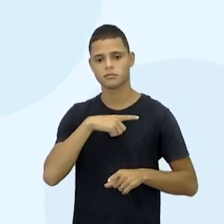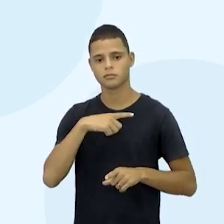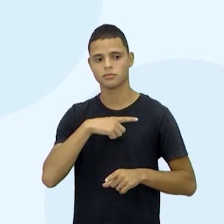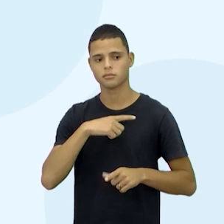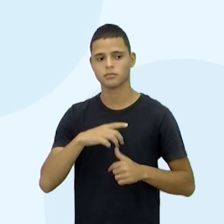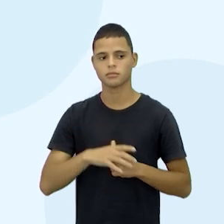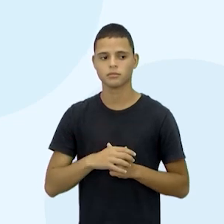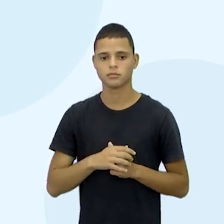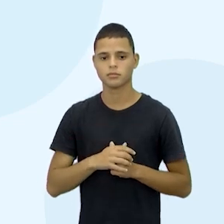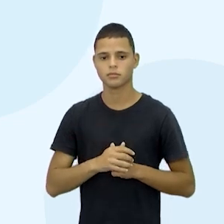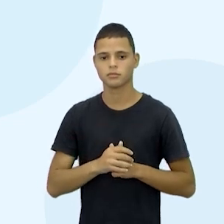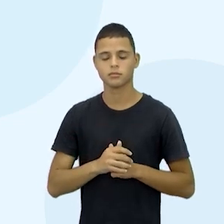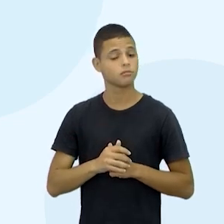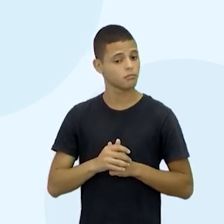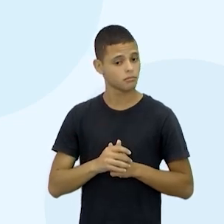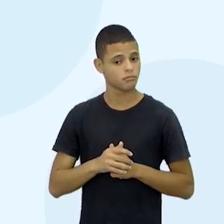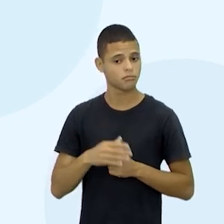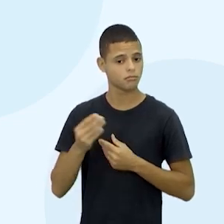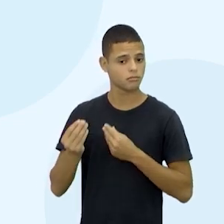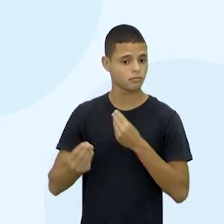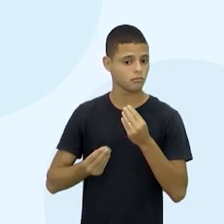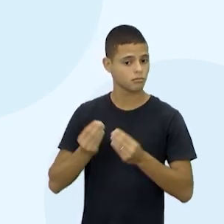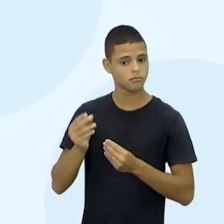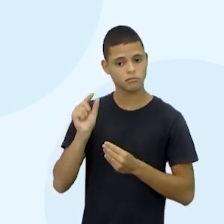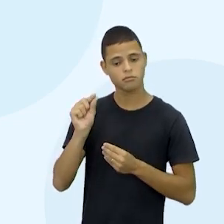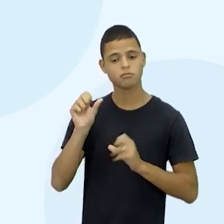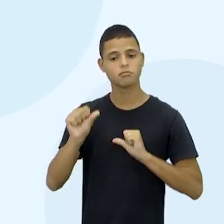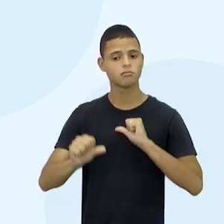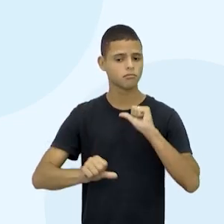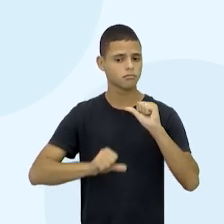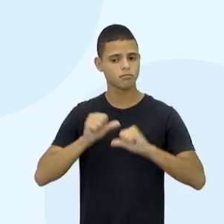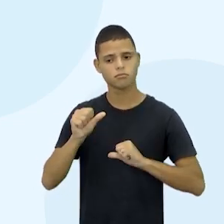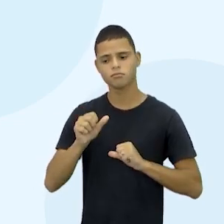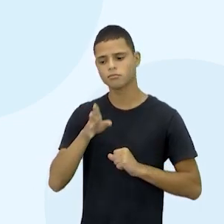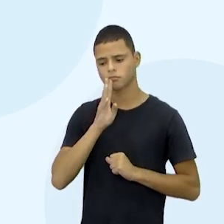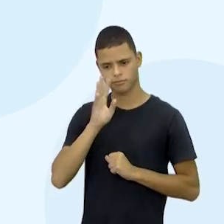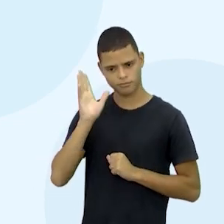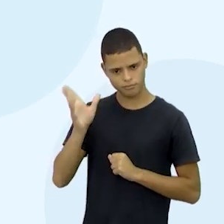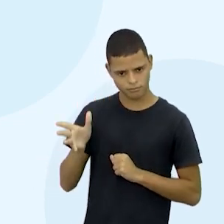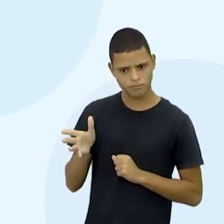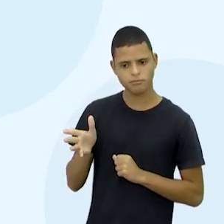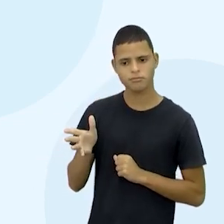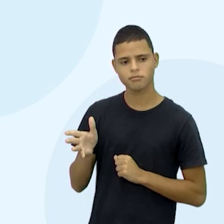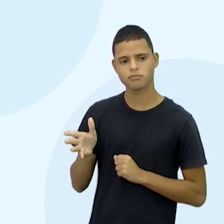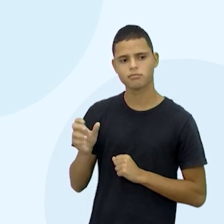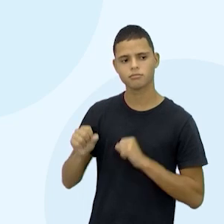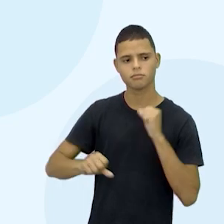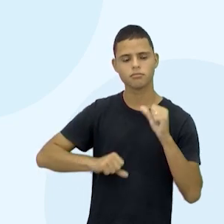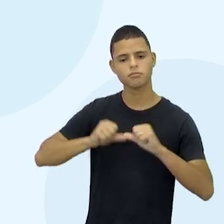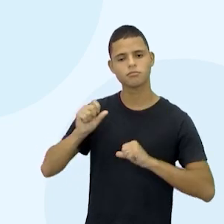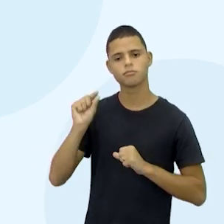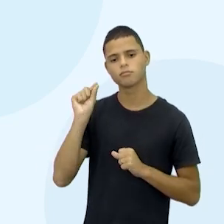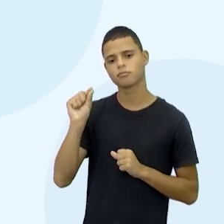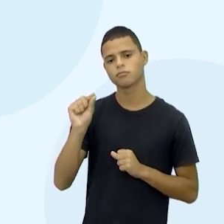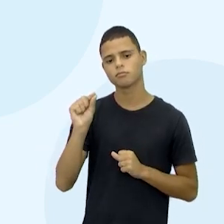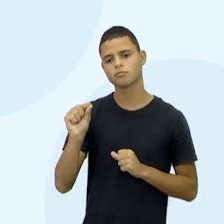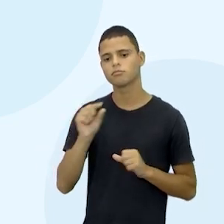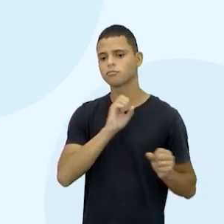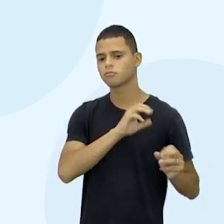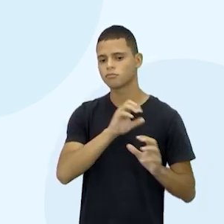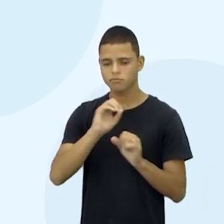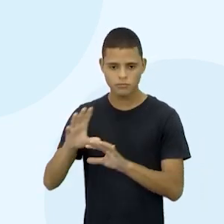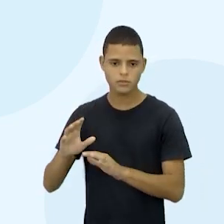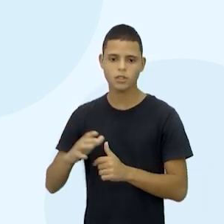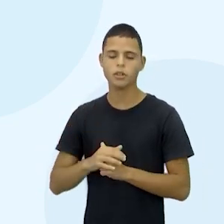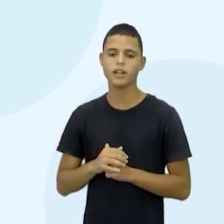fevereiro. E aí, no final dele, o que você mudaria? Depois de conhecer tudo isso, né? Sobre mudaria educação financeira.